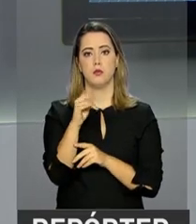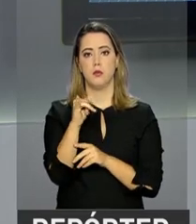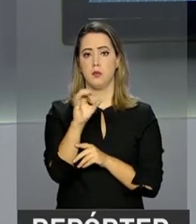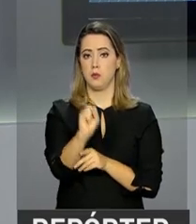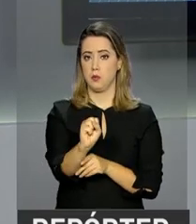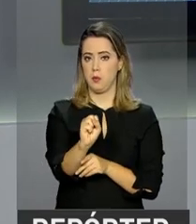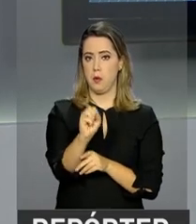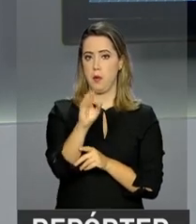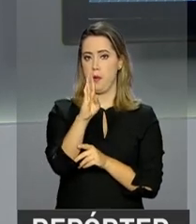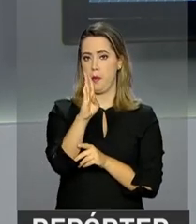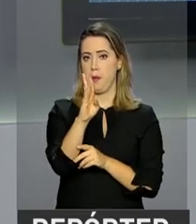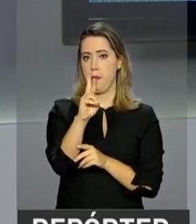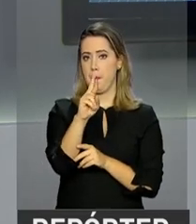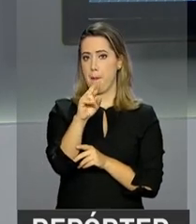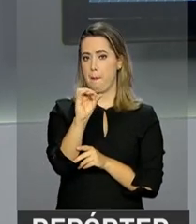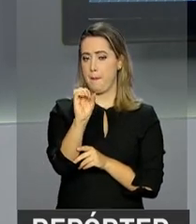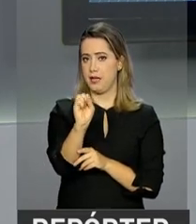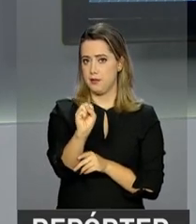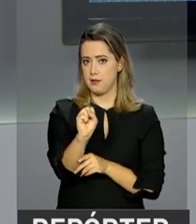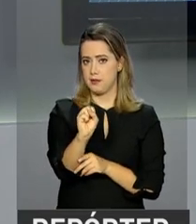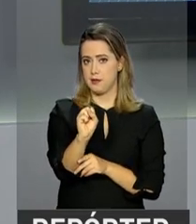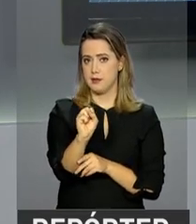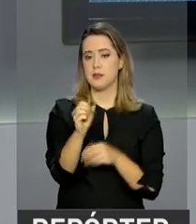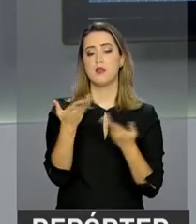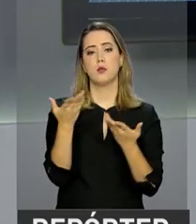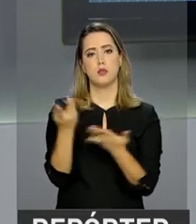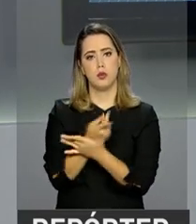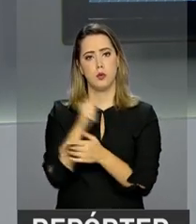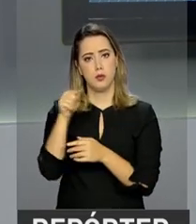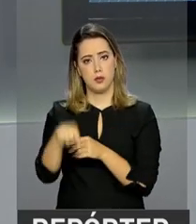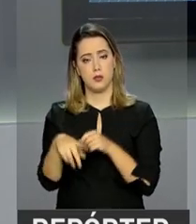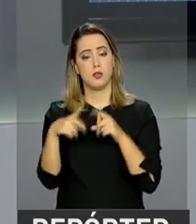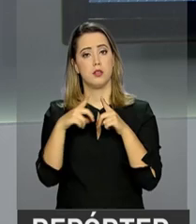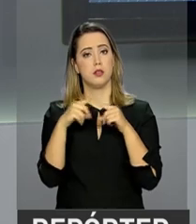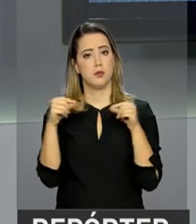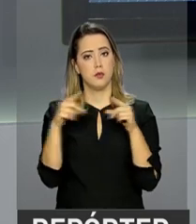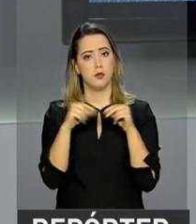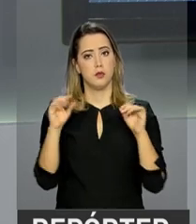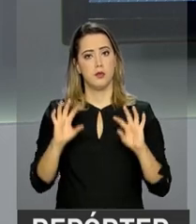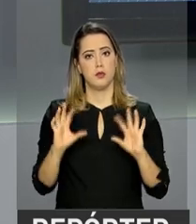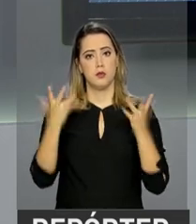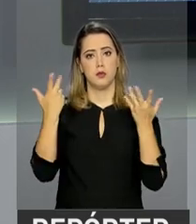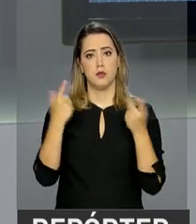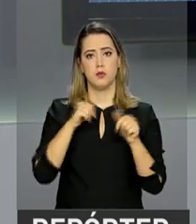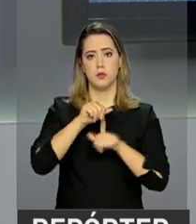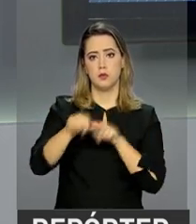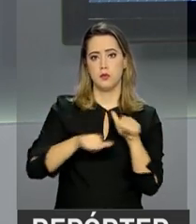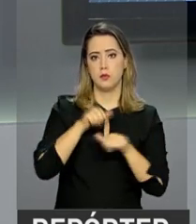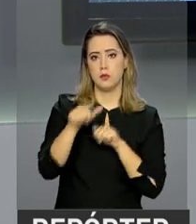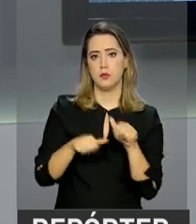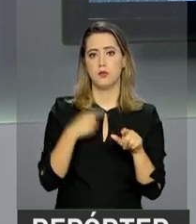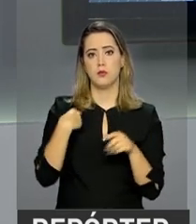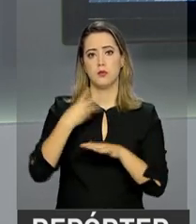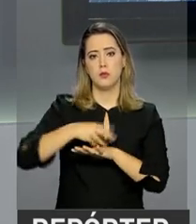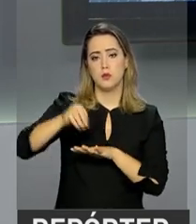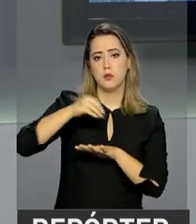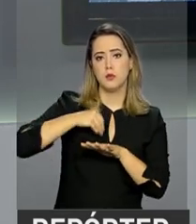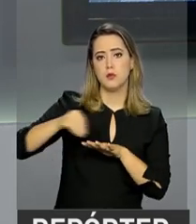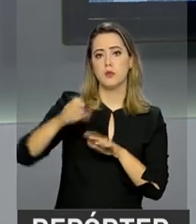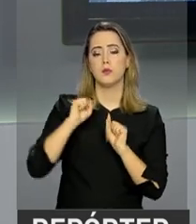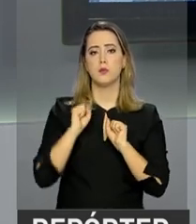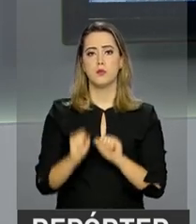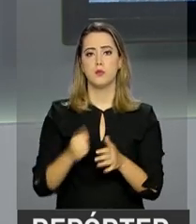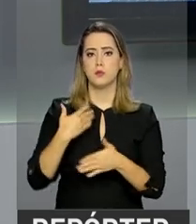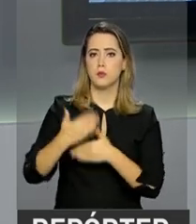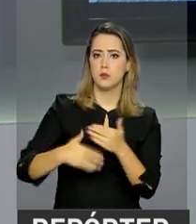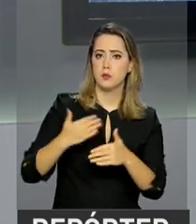sobre a concorrência. A conferência que está sendo realizada em Brasília promove a troca de informações de forma a permitir